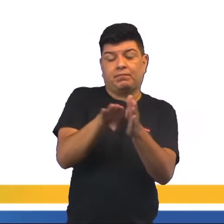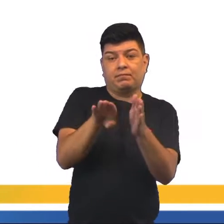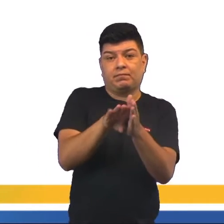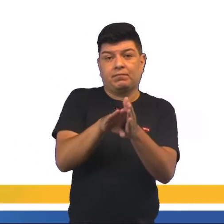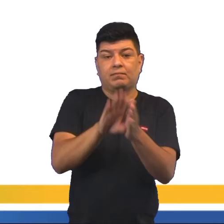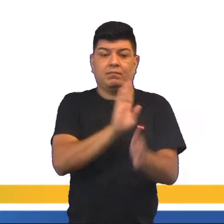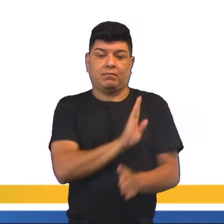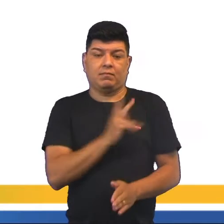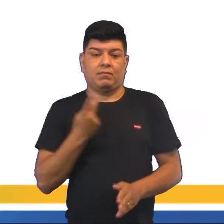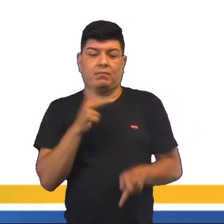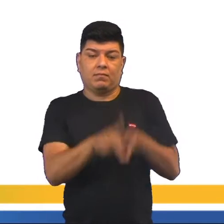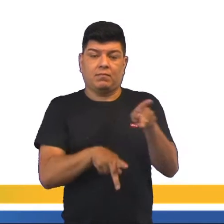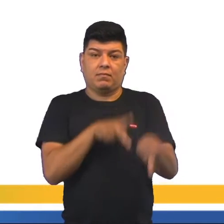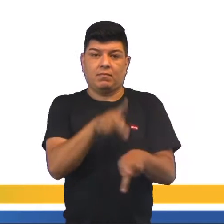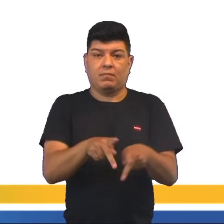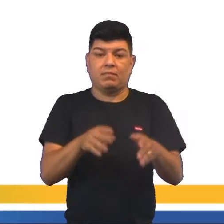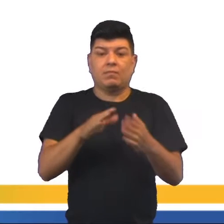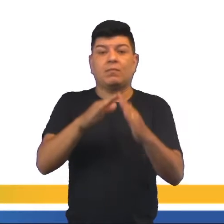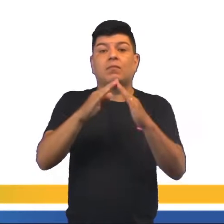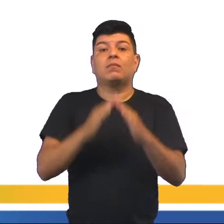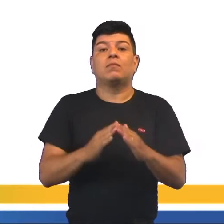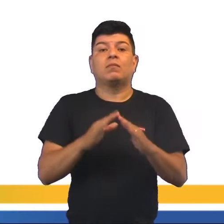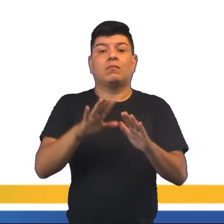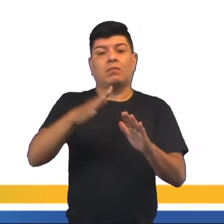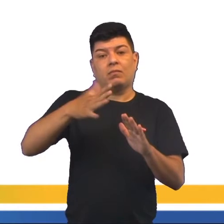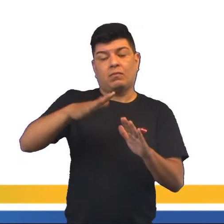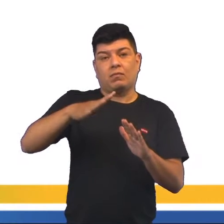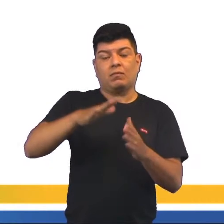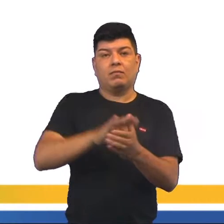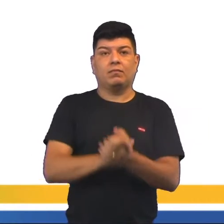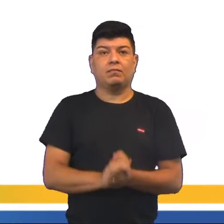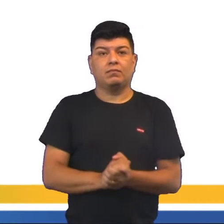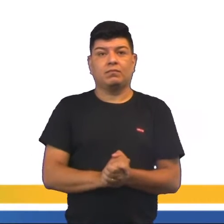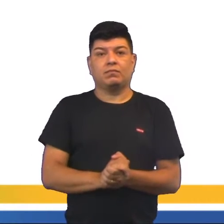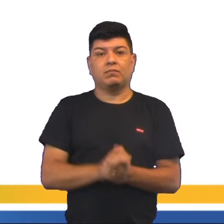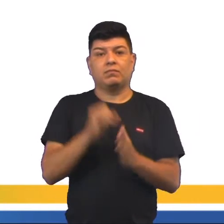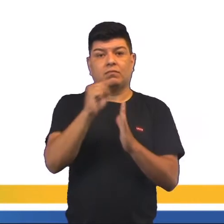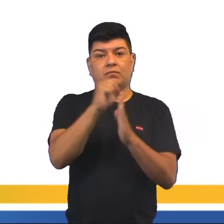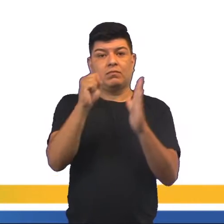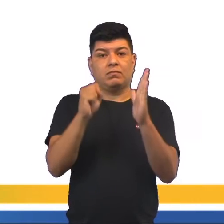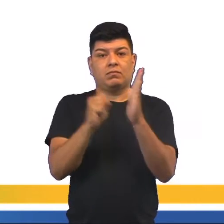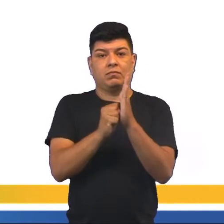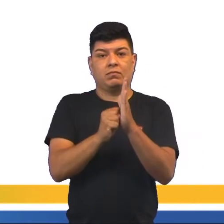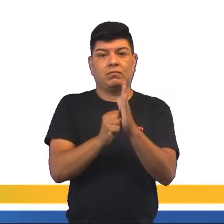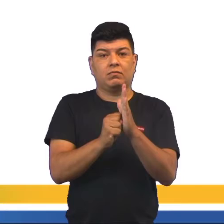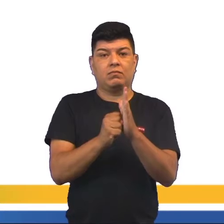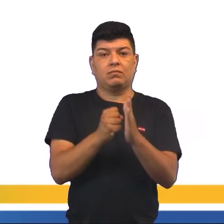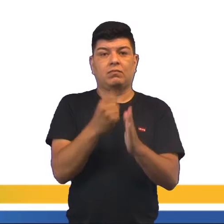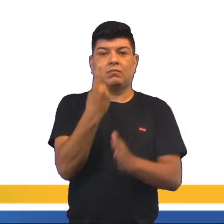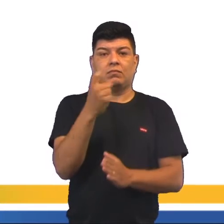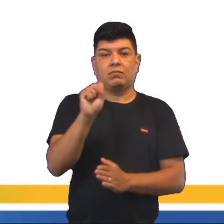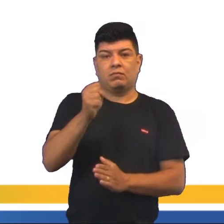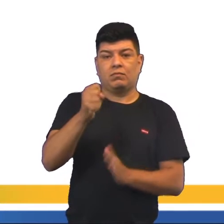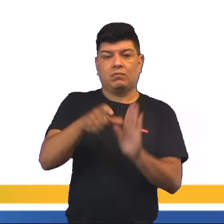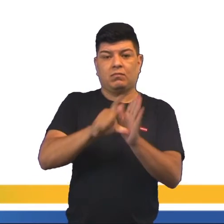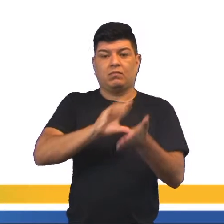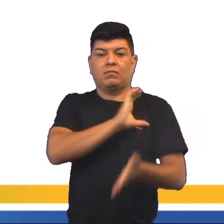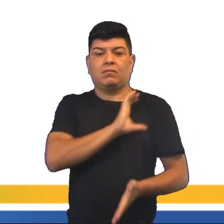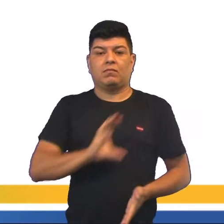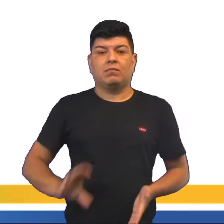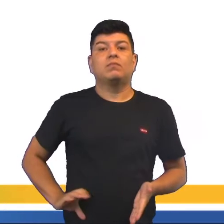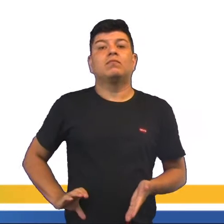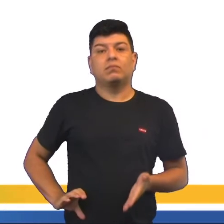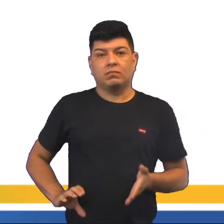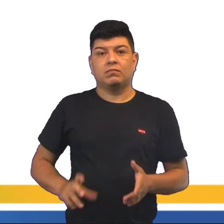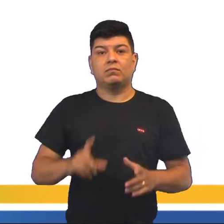à Terra Prometida teria sido consolidada durante o século XVIII a.C. Nessa